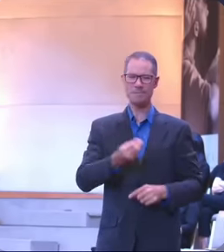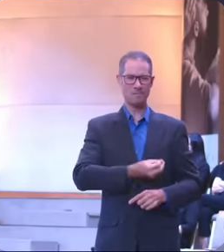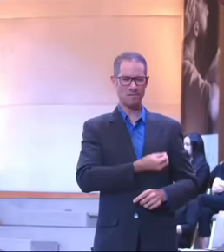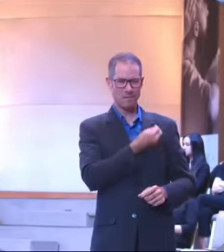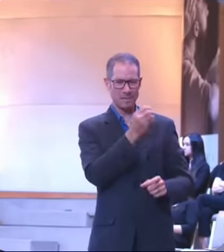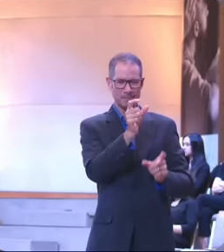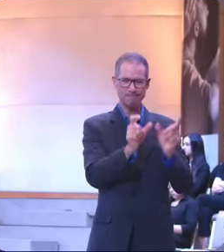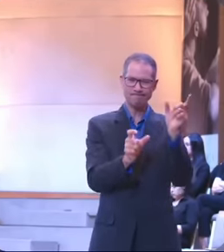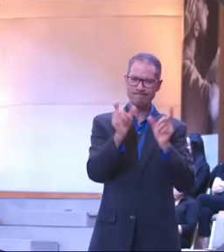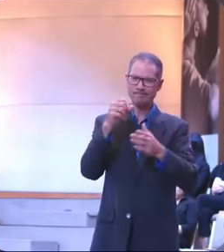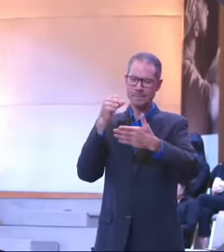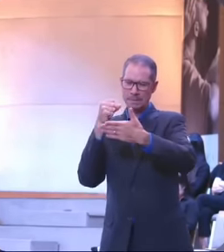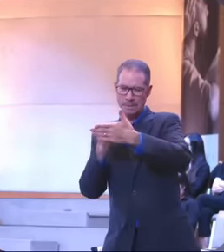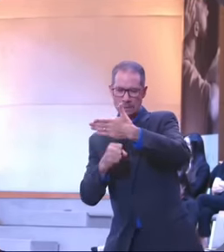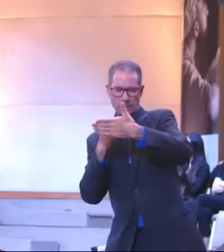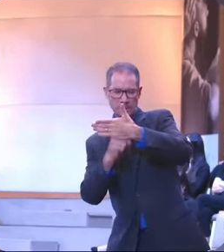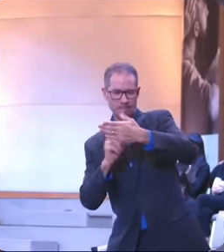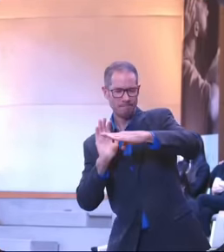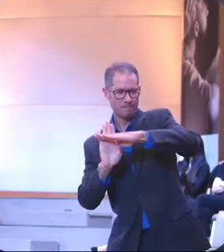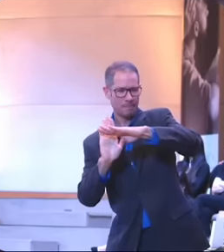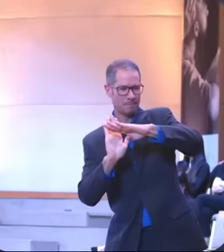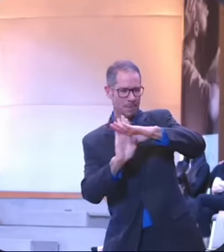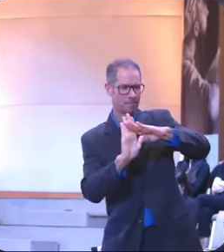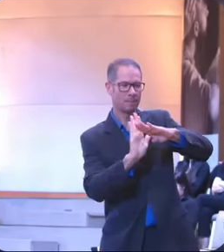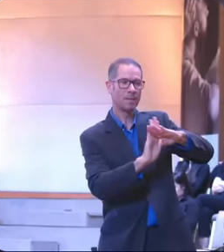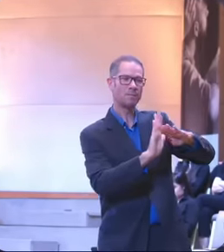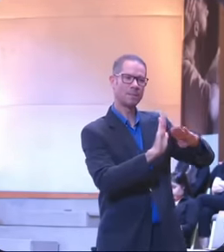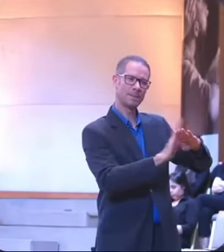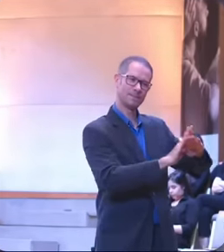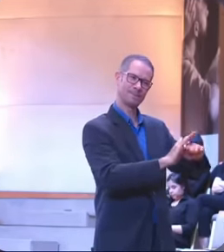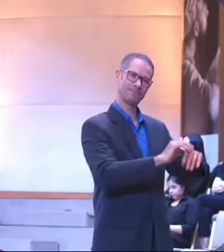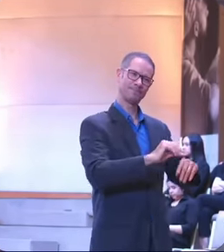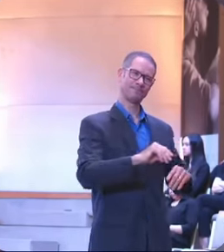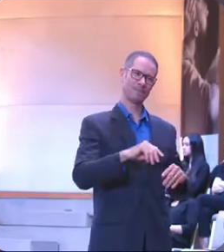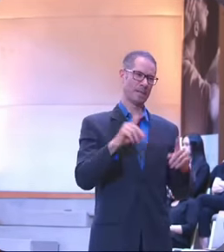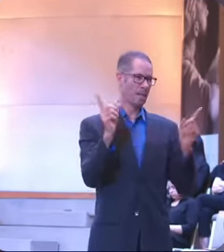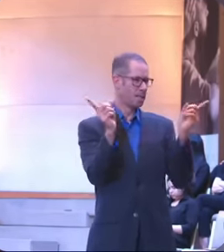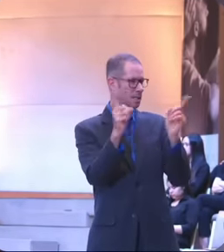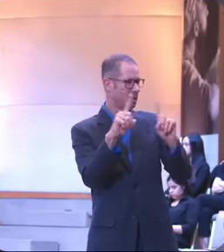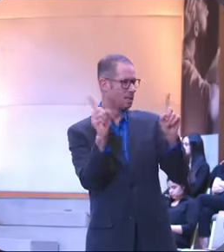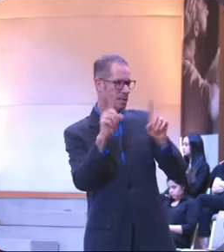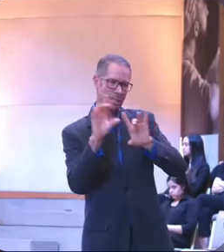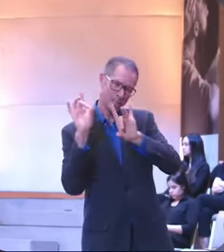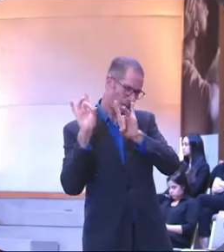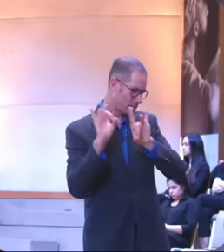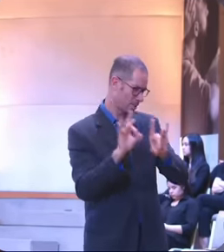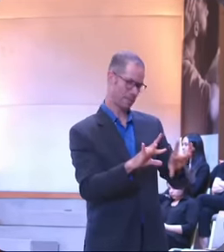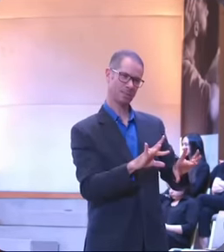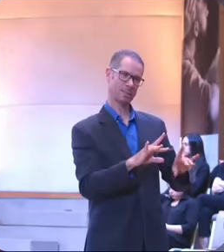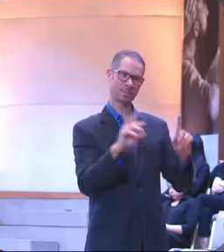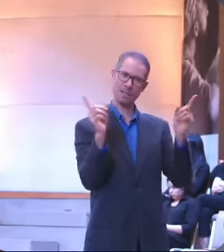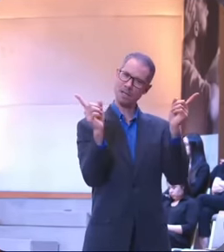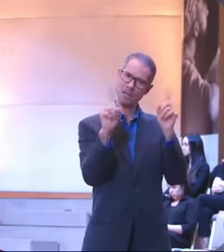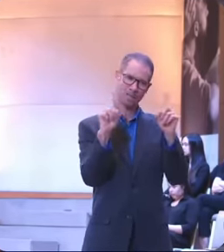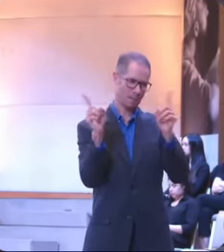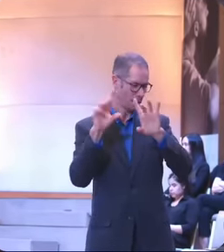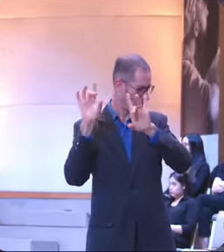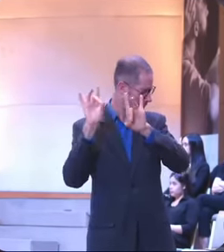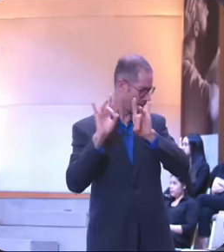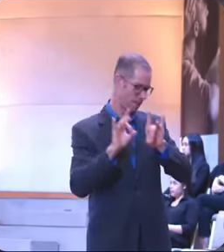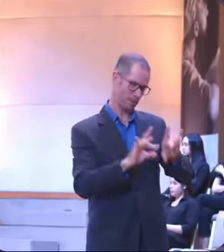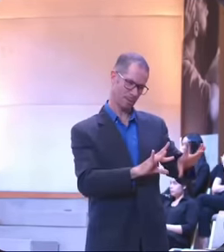a gente vai ter que lutar por alguém. E eu diria para você: não desista, não